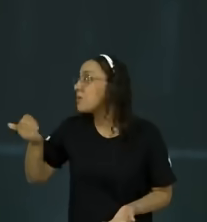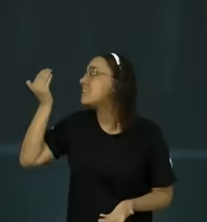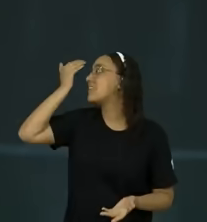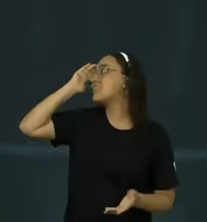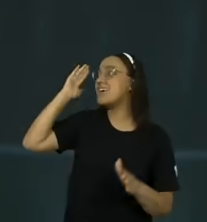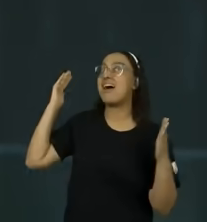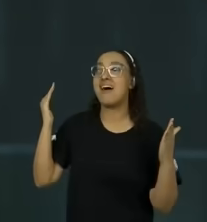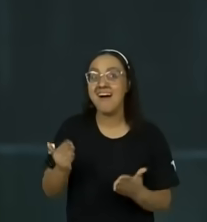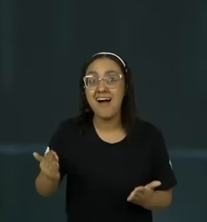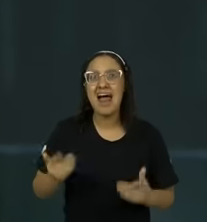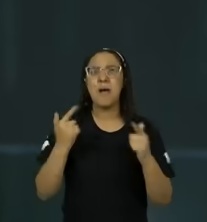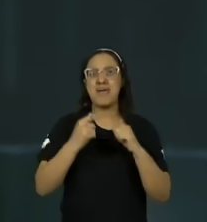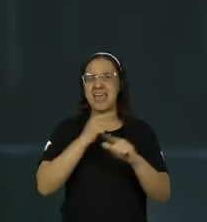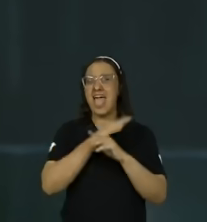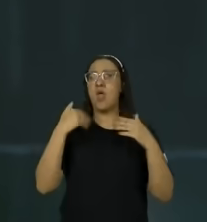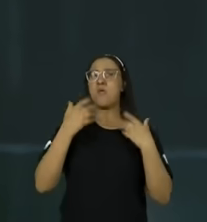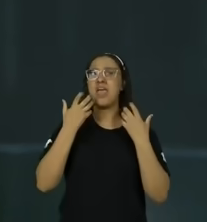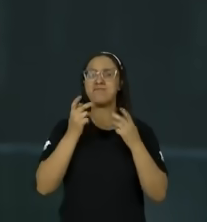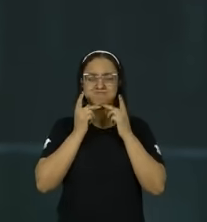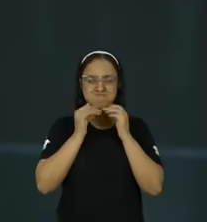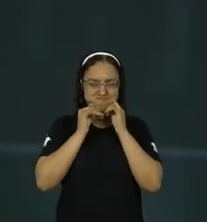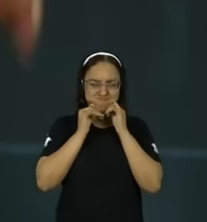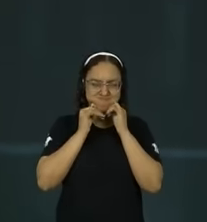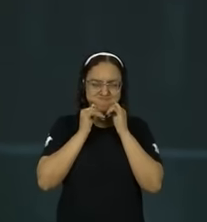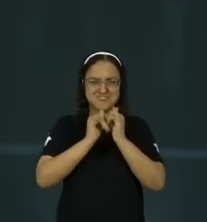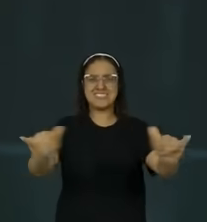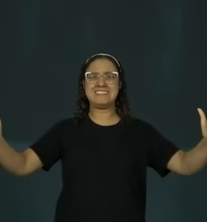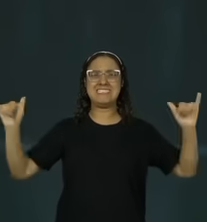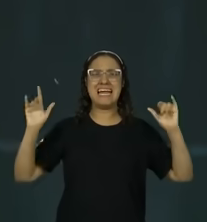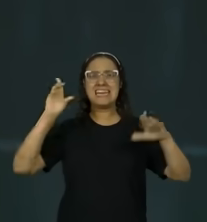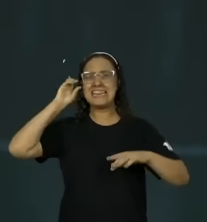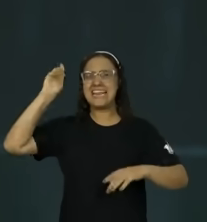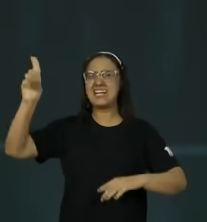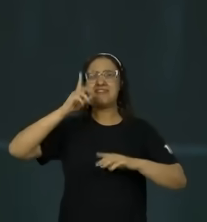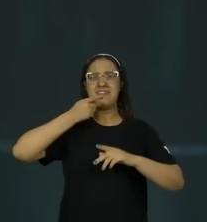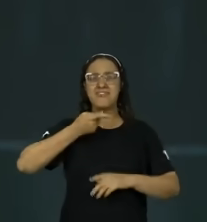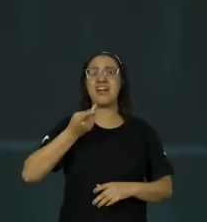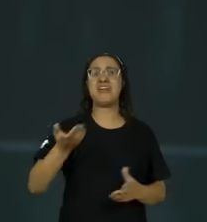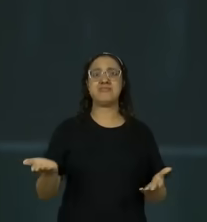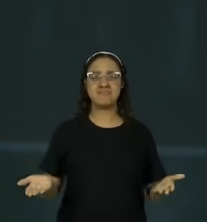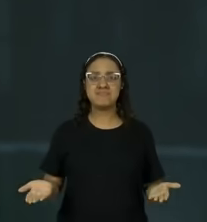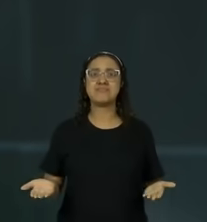quero declarar isso desse altar. Deus não vai reverter o propósito que estabeleceu para você. Não vai,